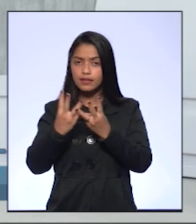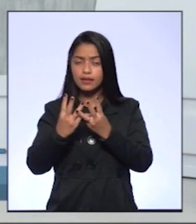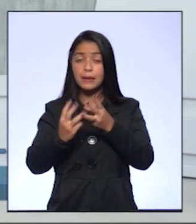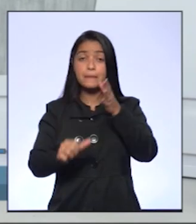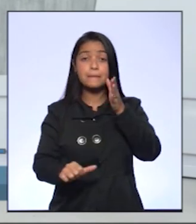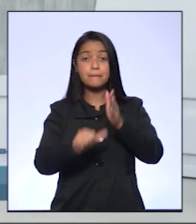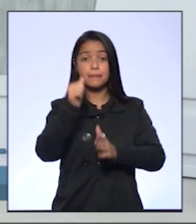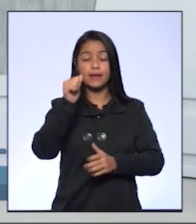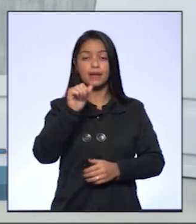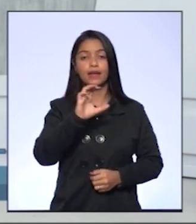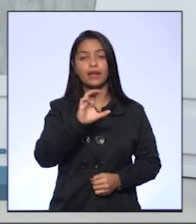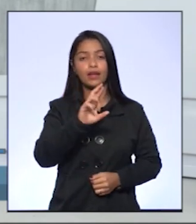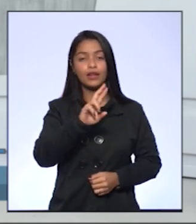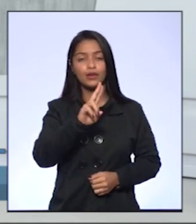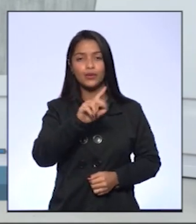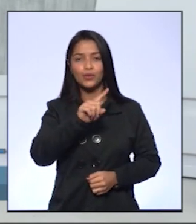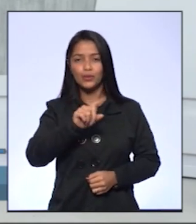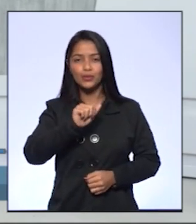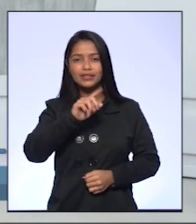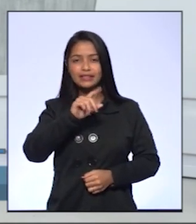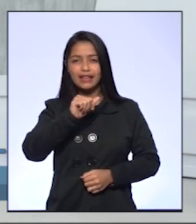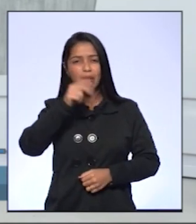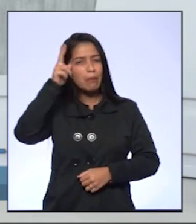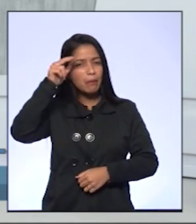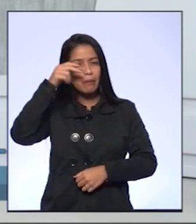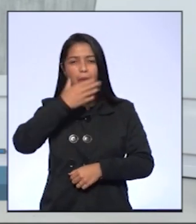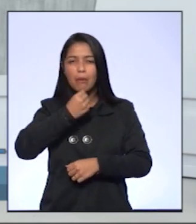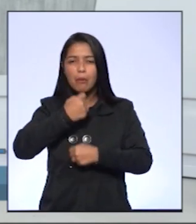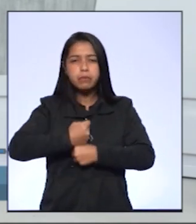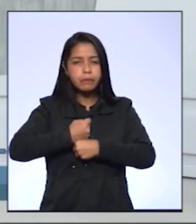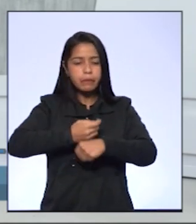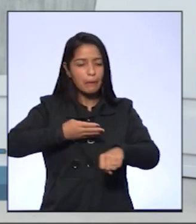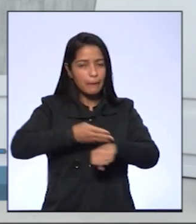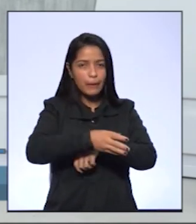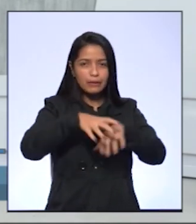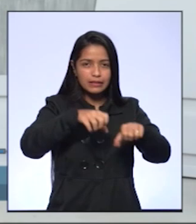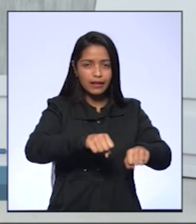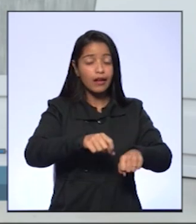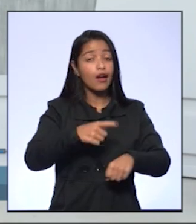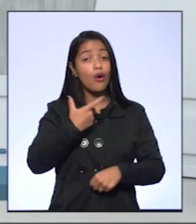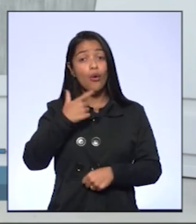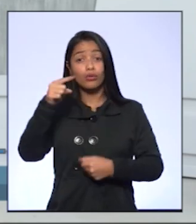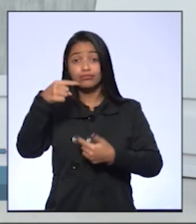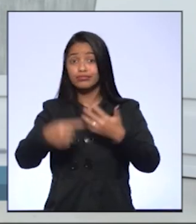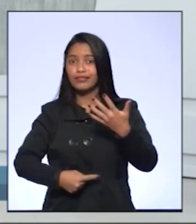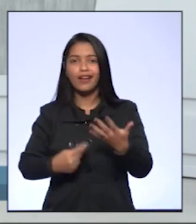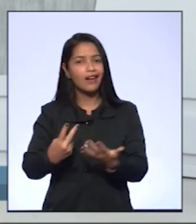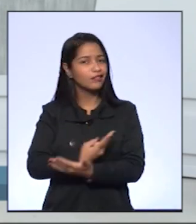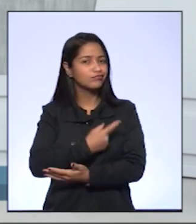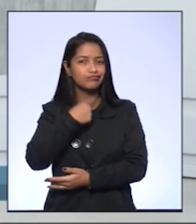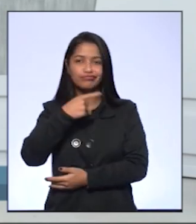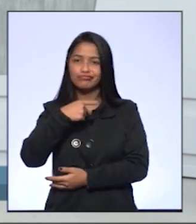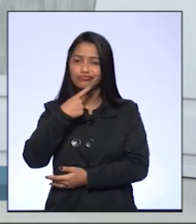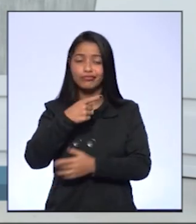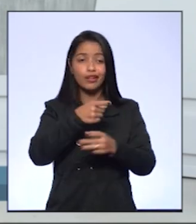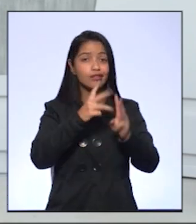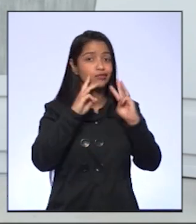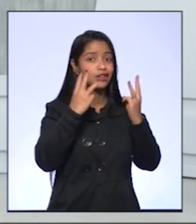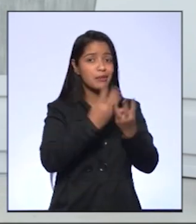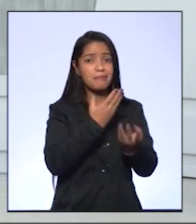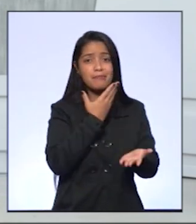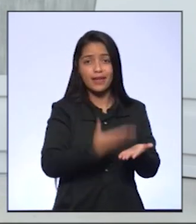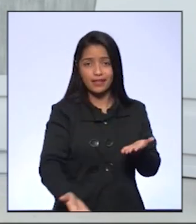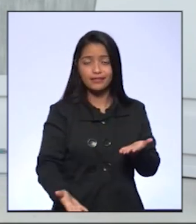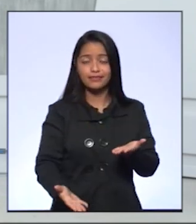cruzada, beleza? Cuidado com isso, depois todas dão erradas, eles perdem Jerusalém. Que após a primeira cruzada, que eles conquistam